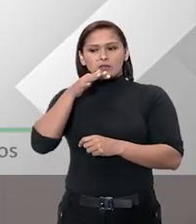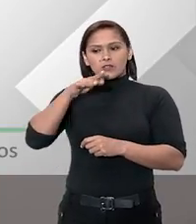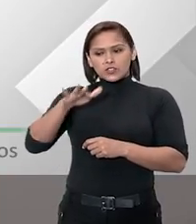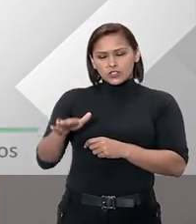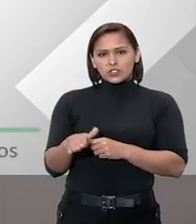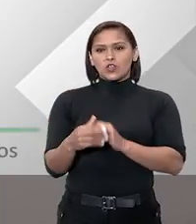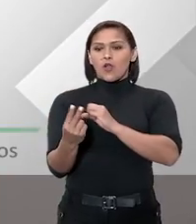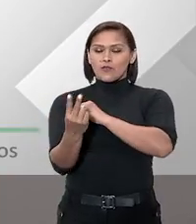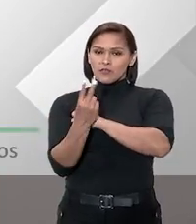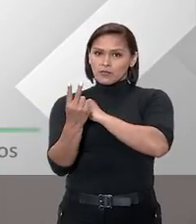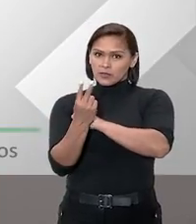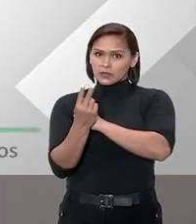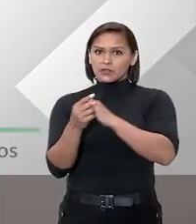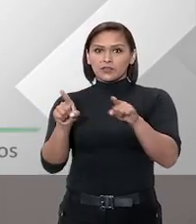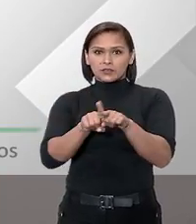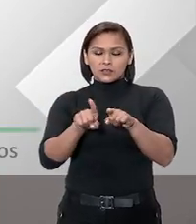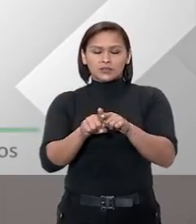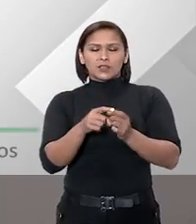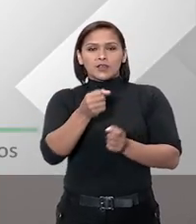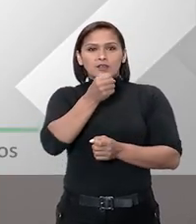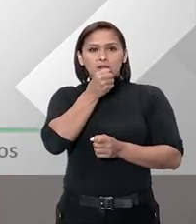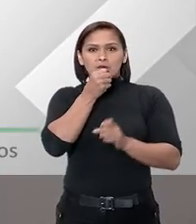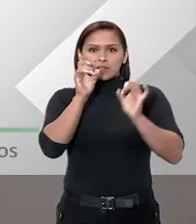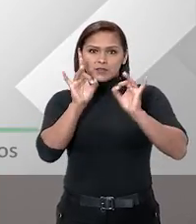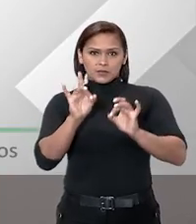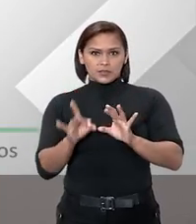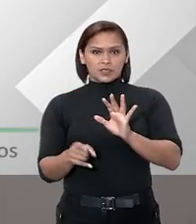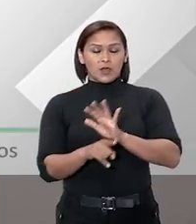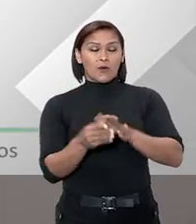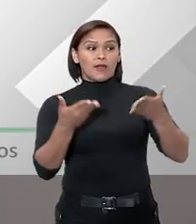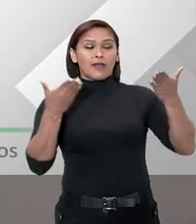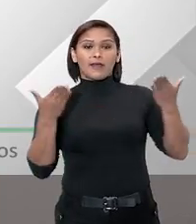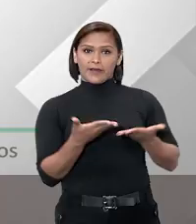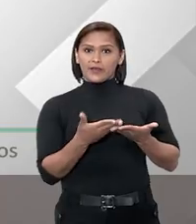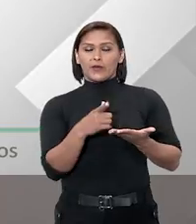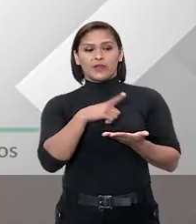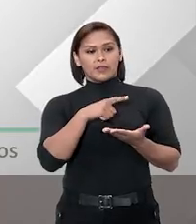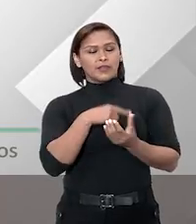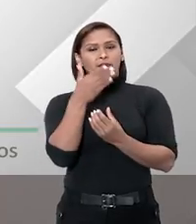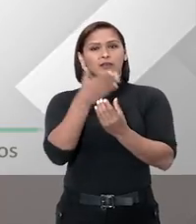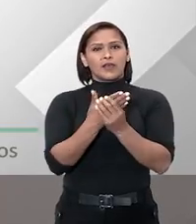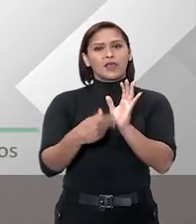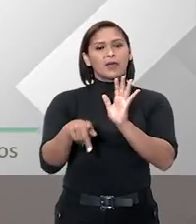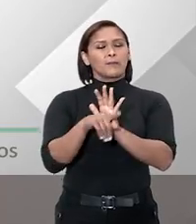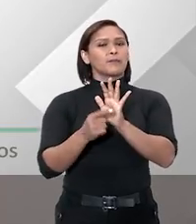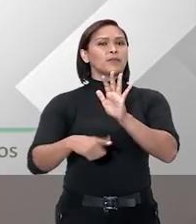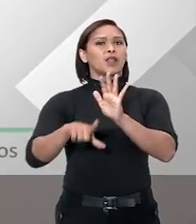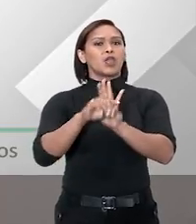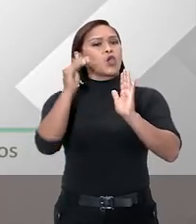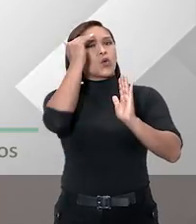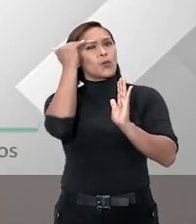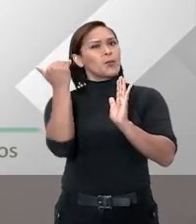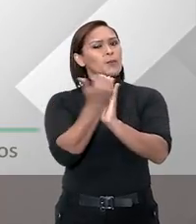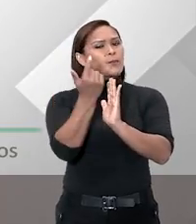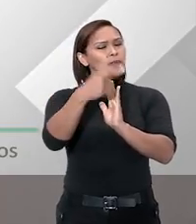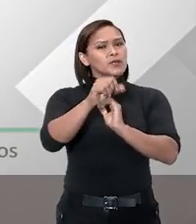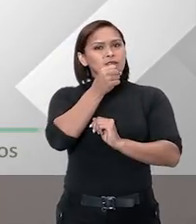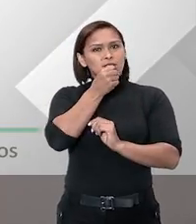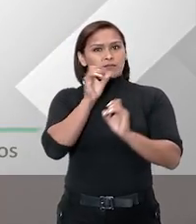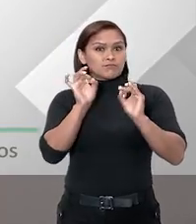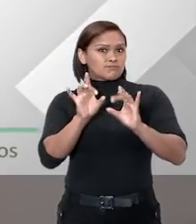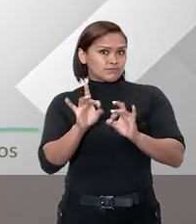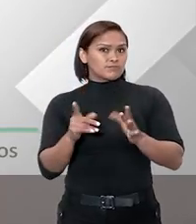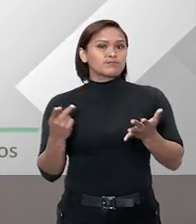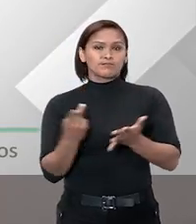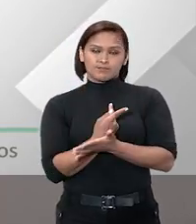criança de forma protegida através do depoimento especial. Agora, tem casos que a própria lei obriga que esse depoimento